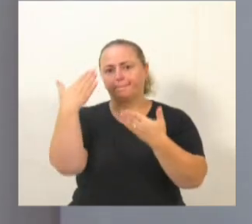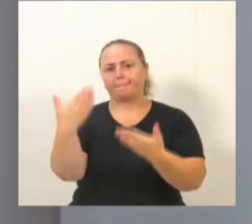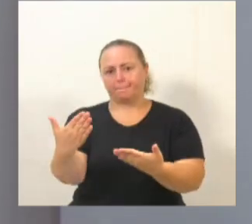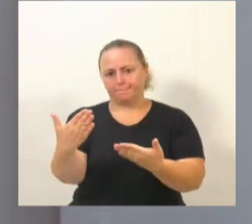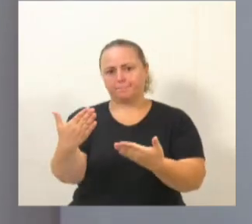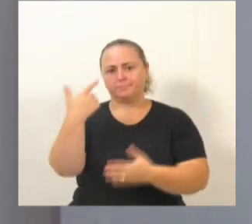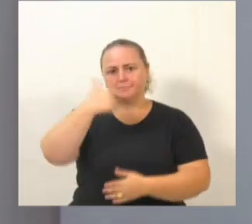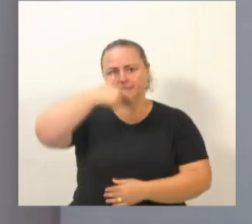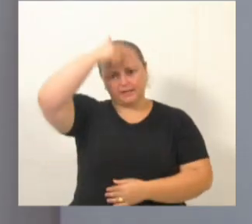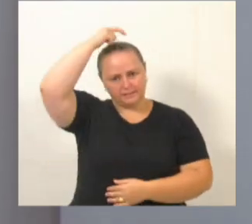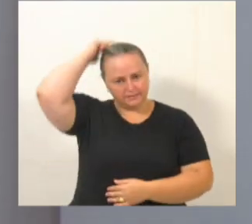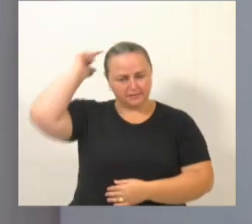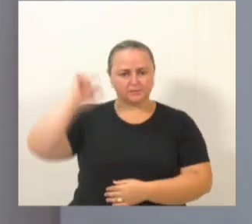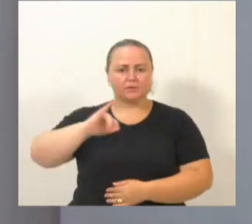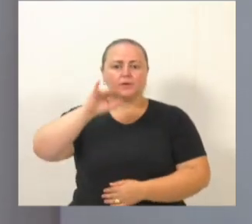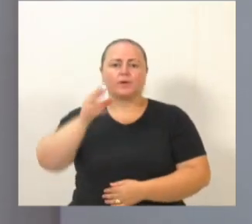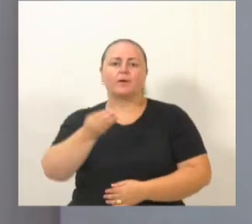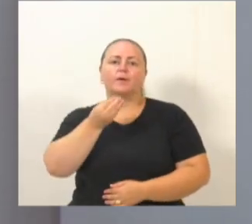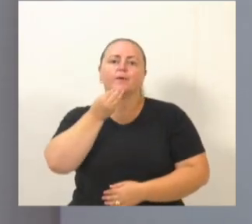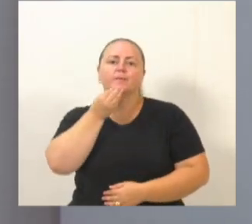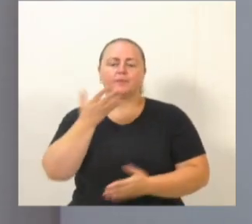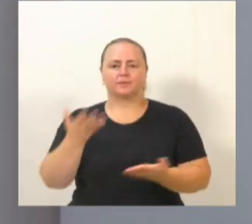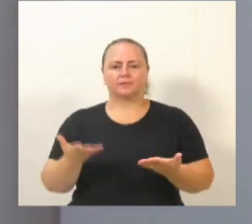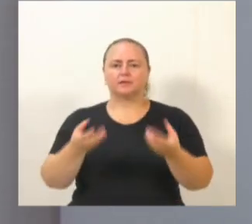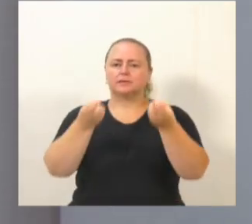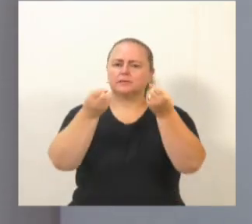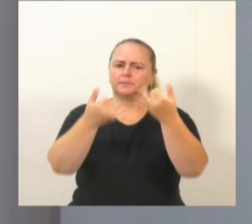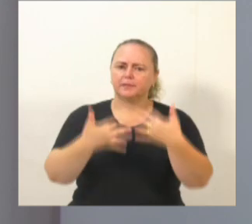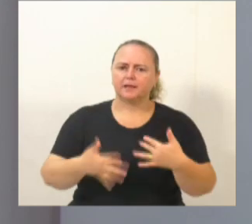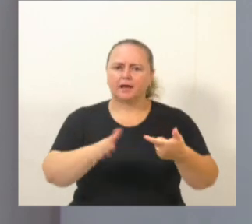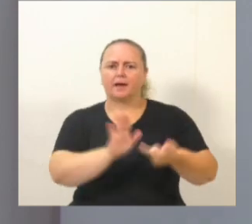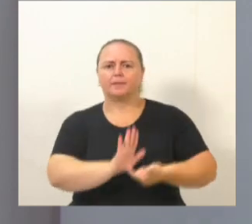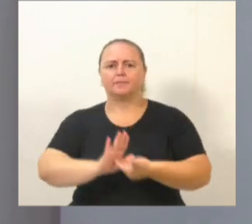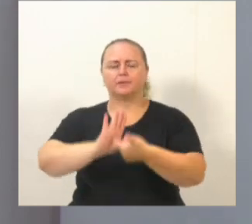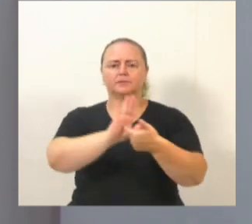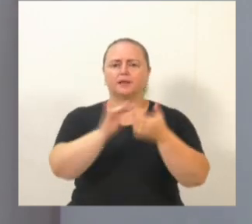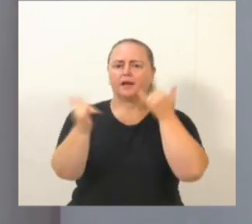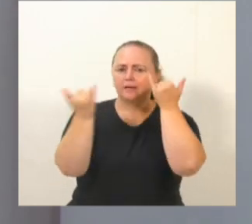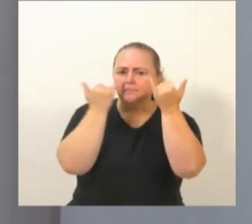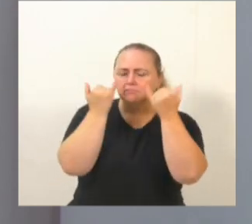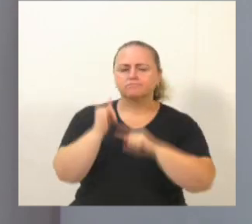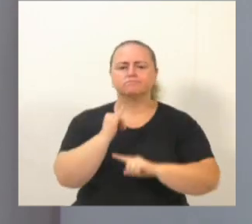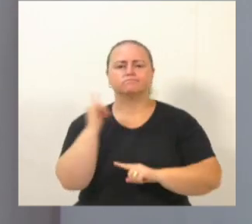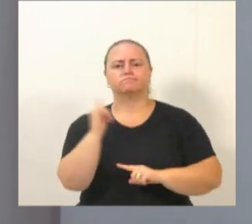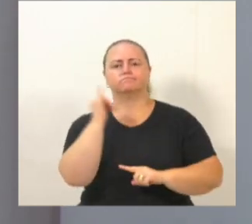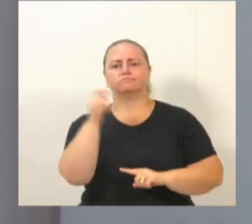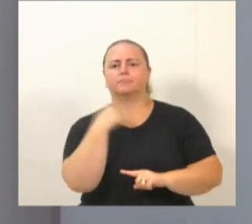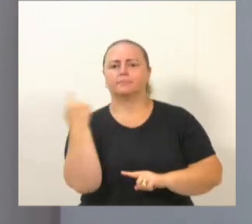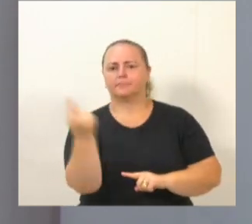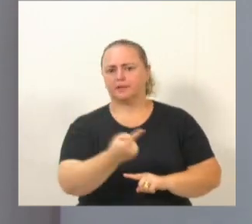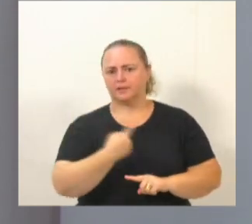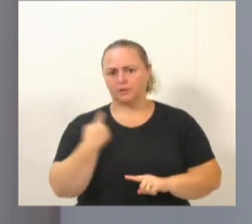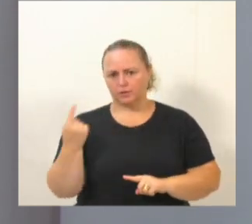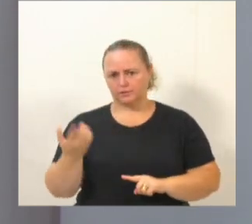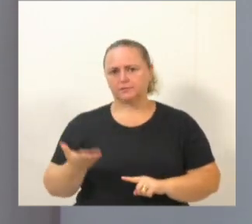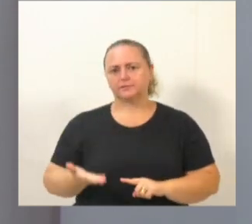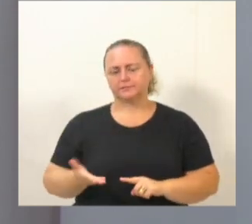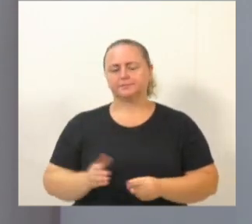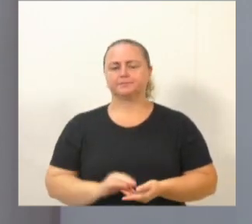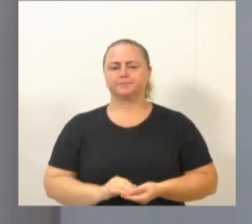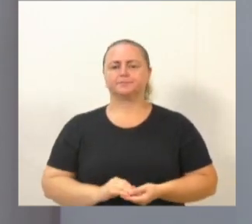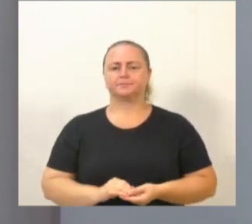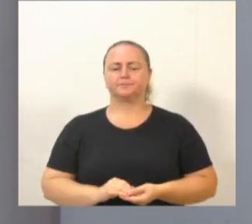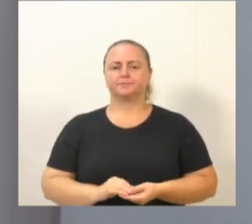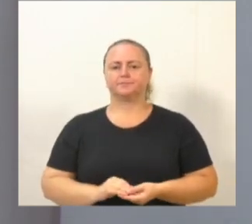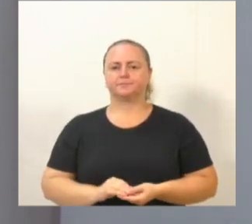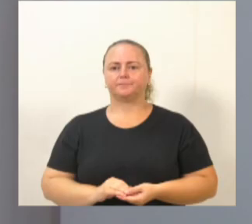pela oportunidade de vir aqui para prestar contas, para trazer informação que é importante para a gente sempre em relação ao nosso